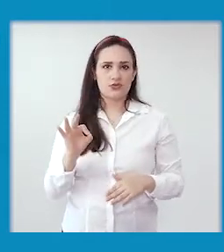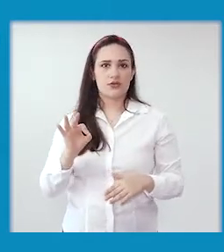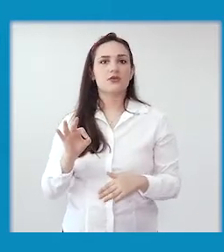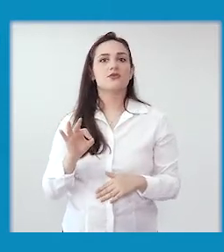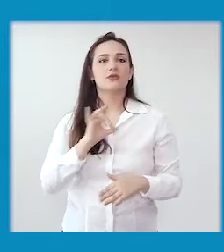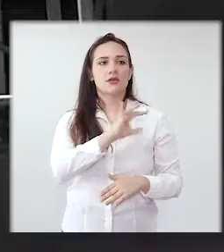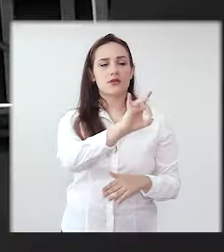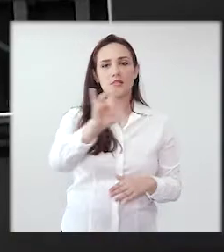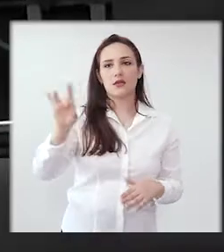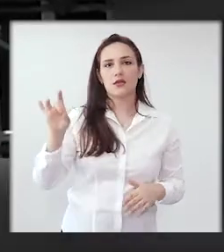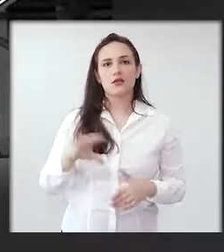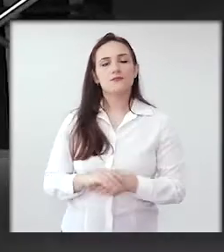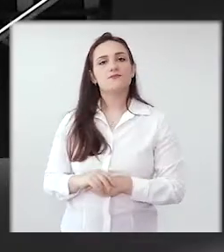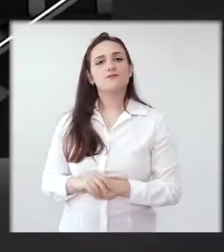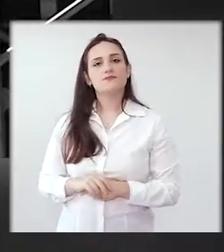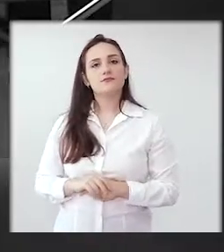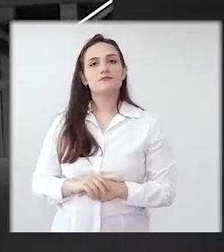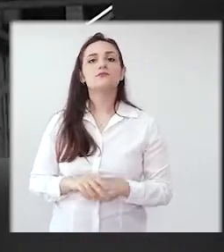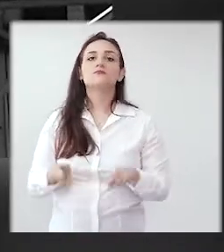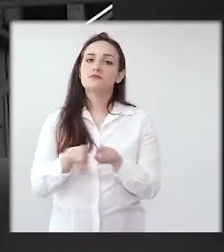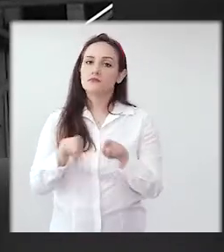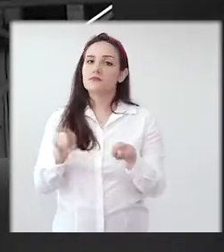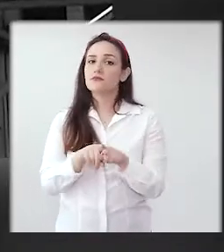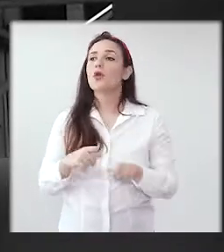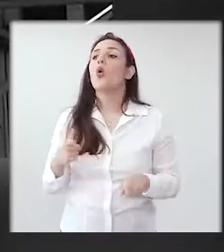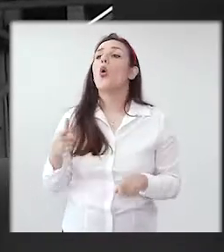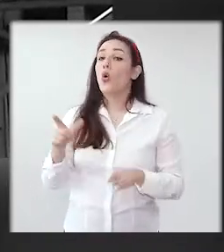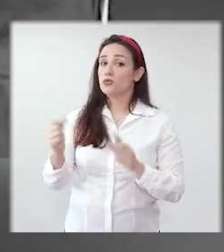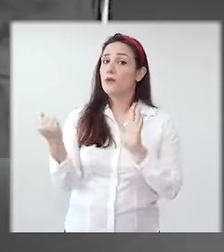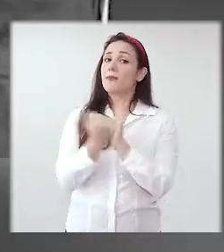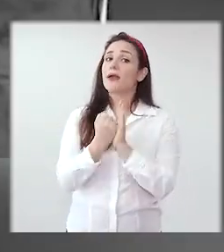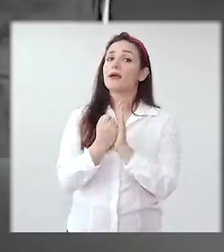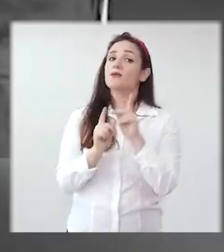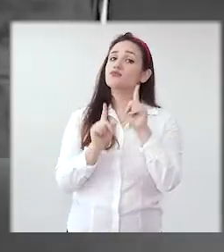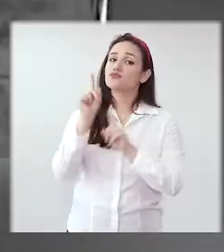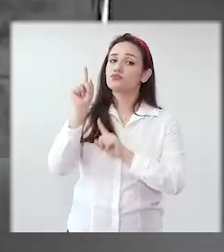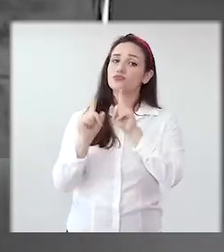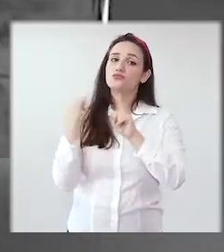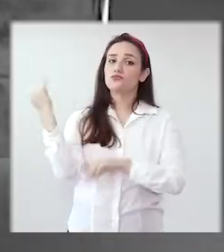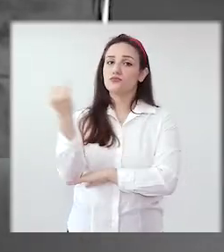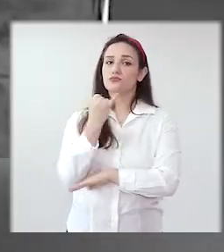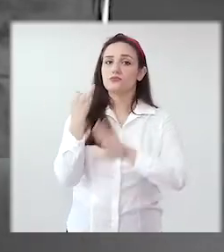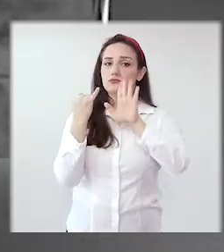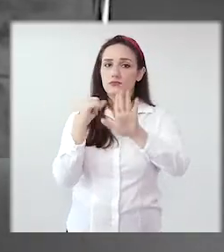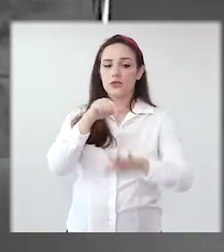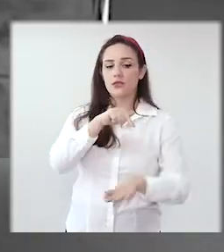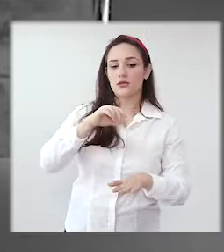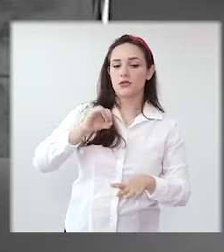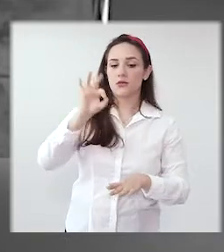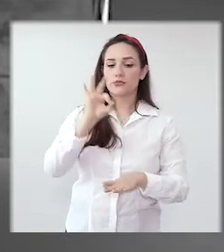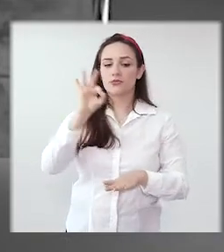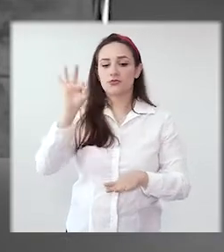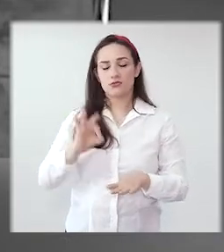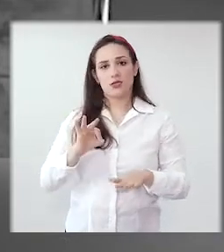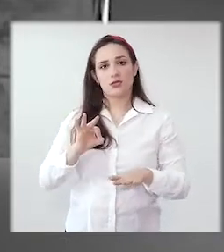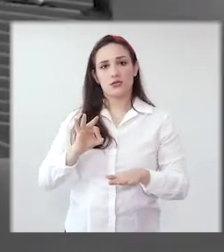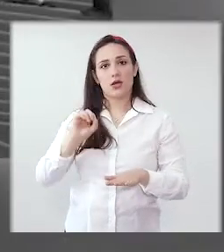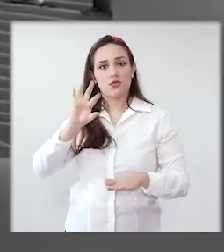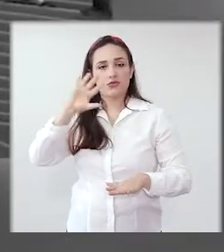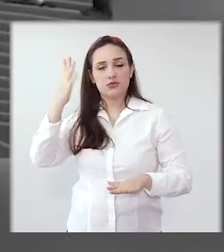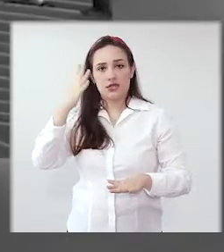casos cada um. Outro dado que chama a atenção é que 70% dos acidentes de